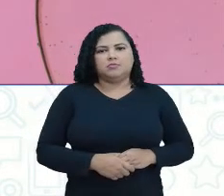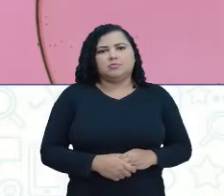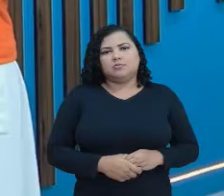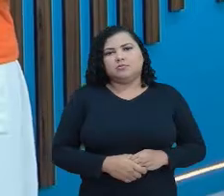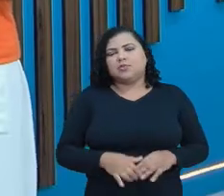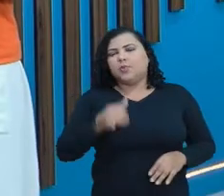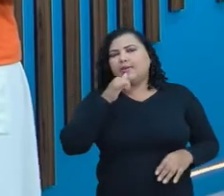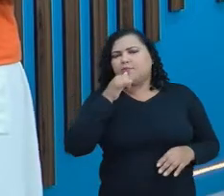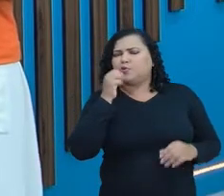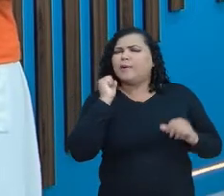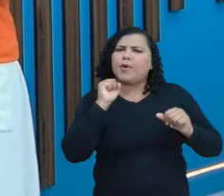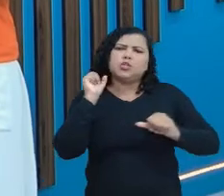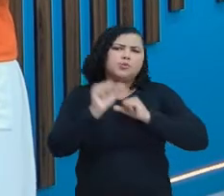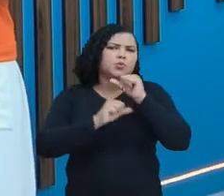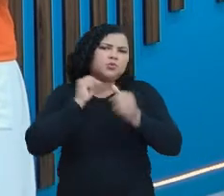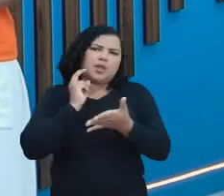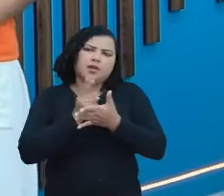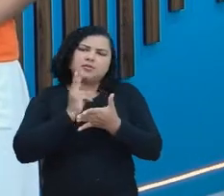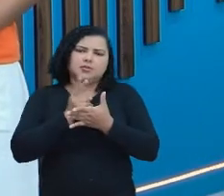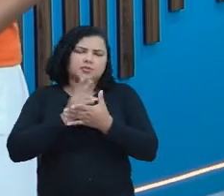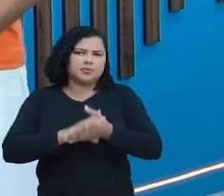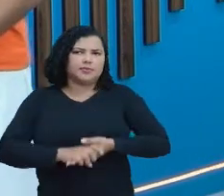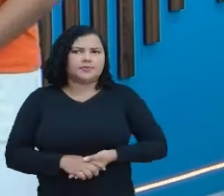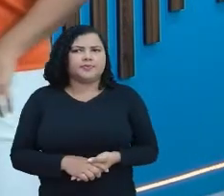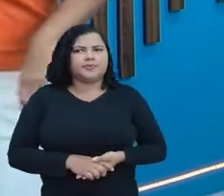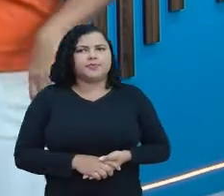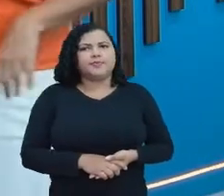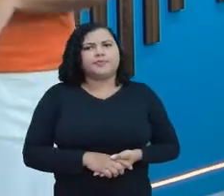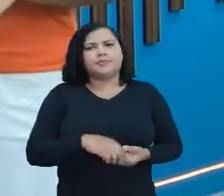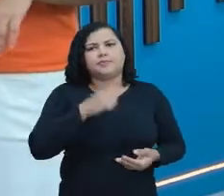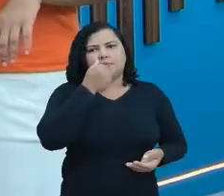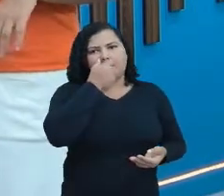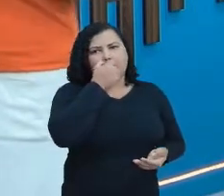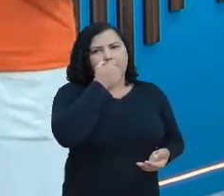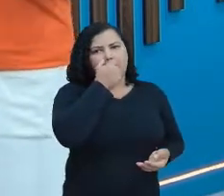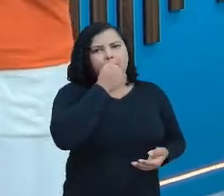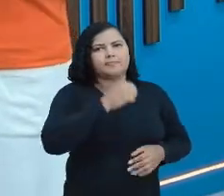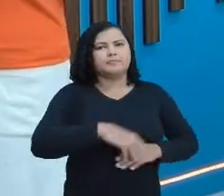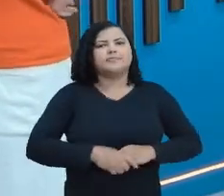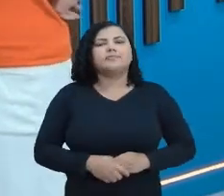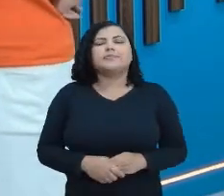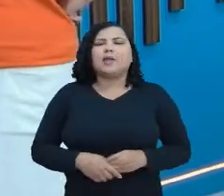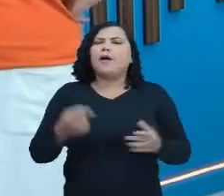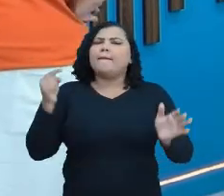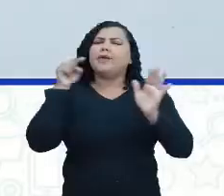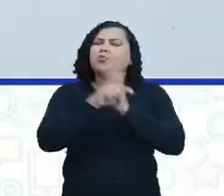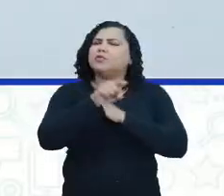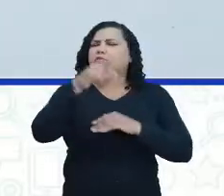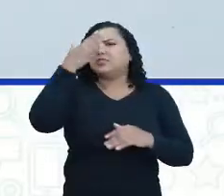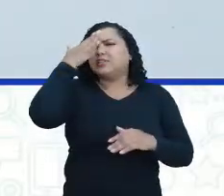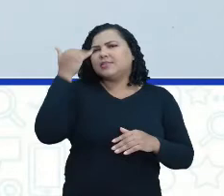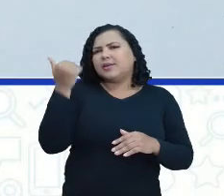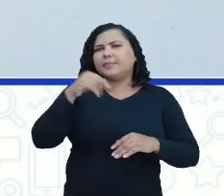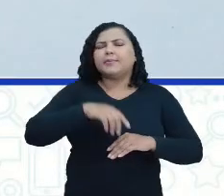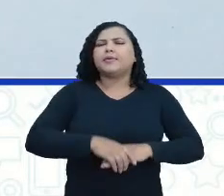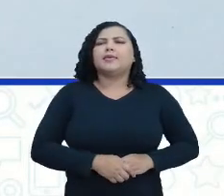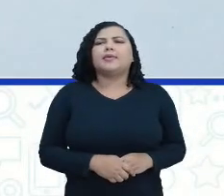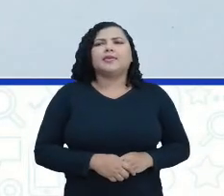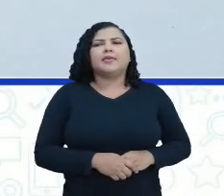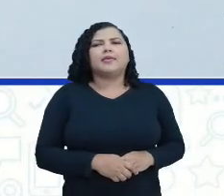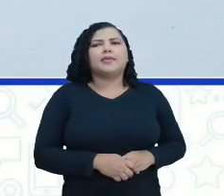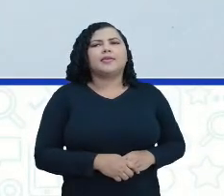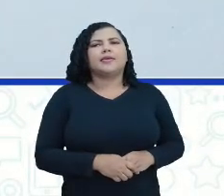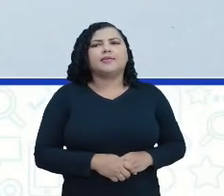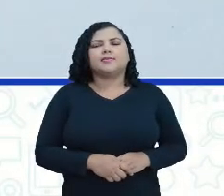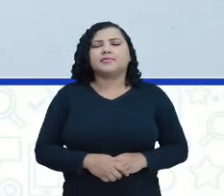nem a gente muda os usuários das redes sociais, né? E é uma pergunta, você sabia que,